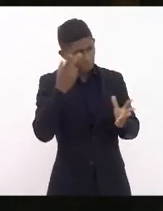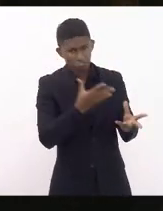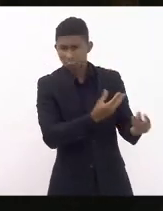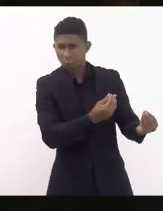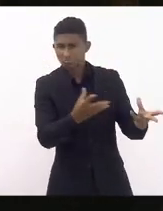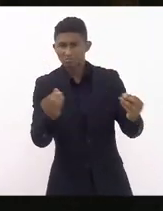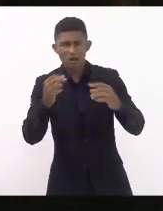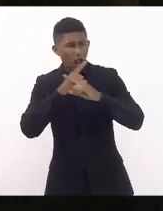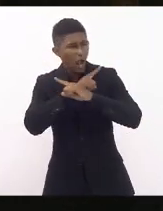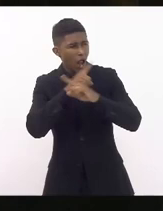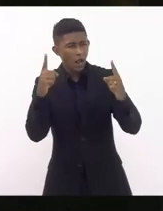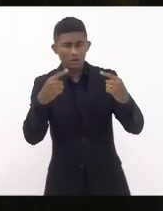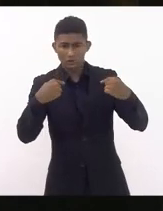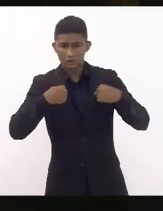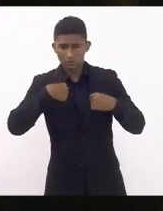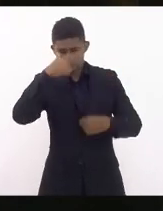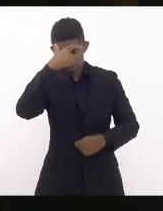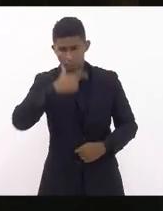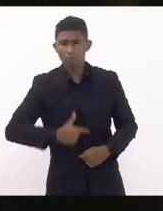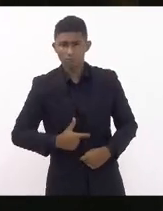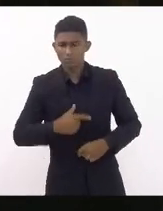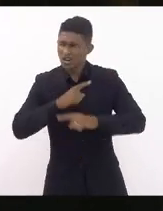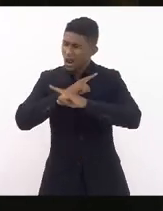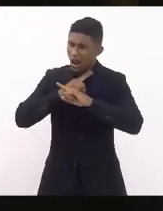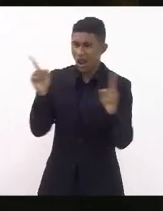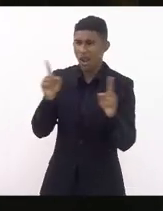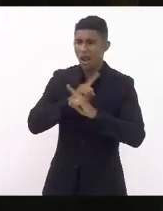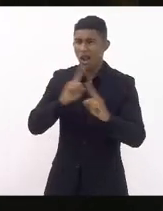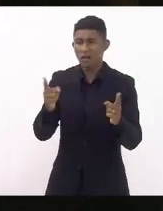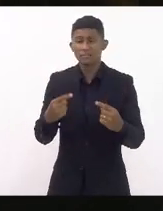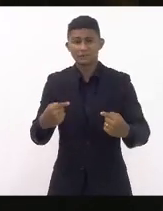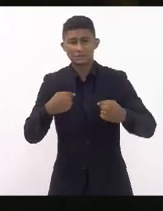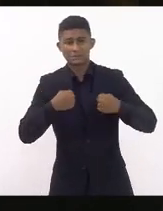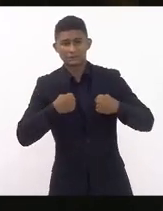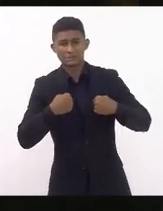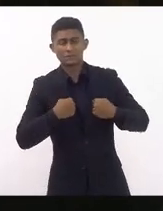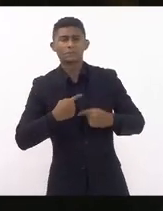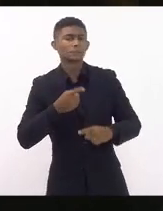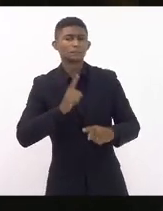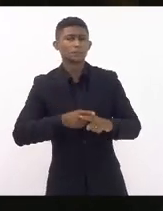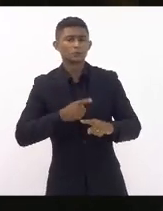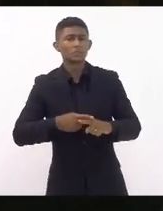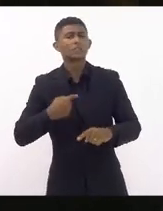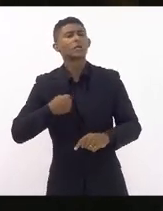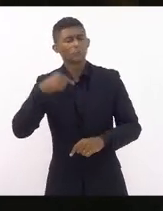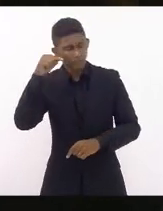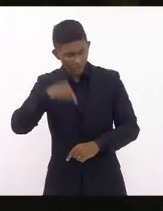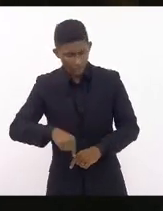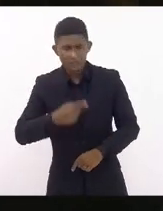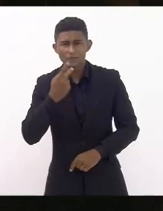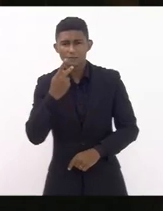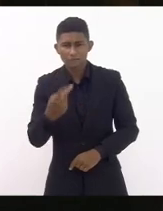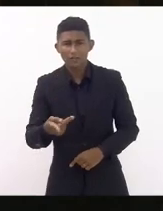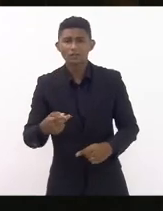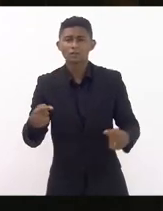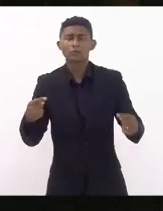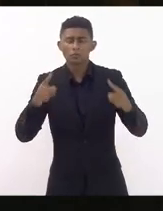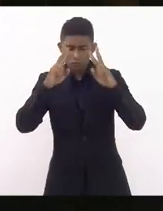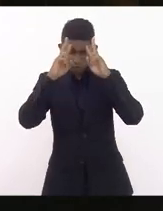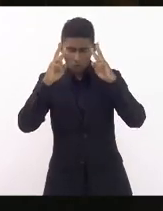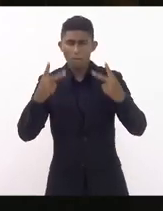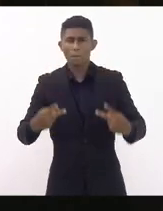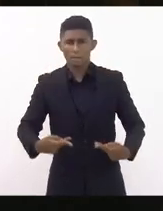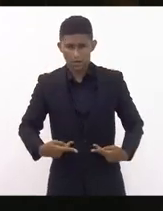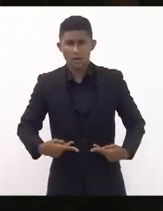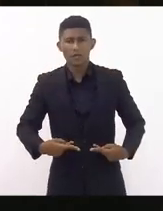críticas. Eu fui criticado duramente, duramente, porque venho aqui defender a dignidade humana. Não